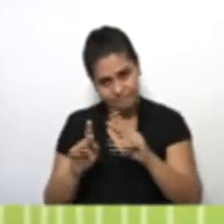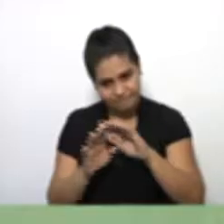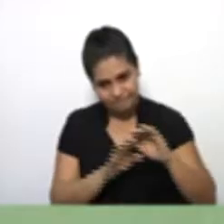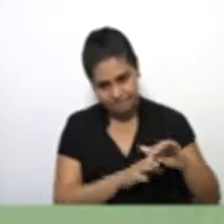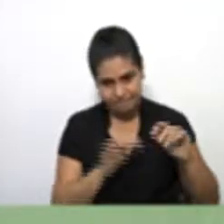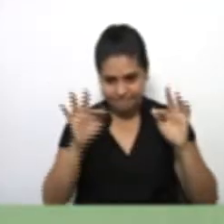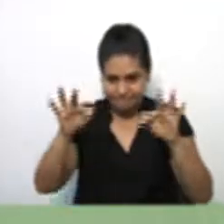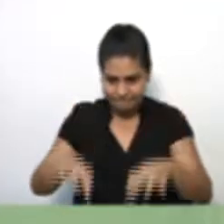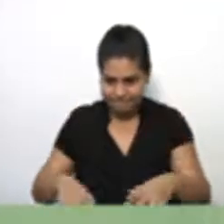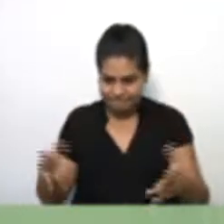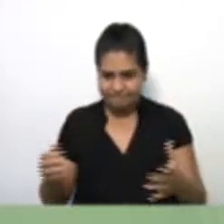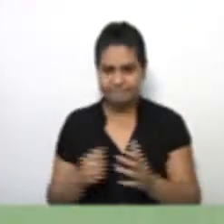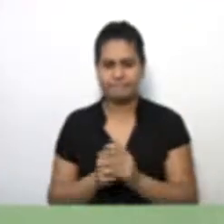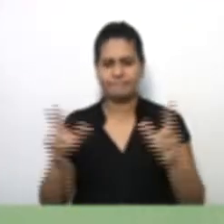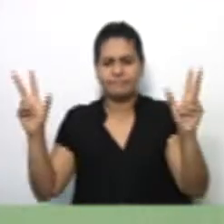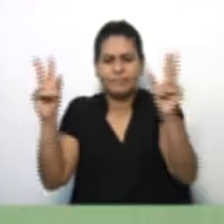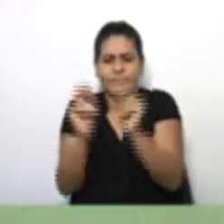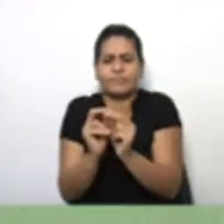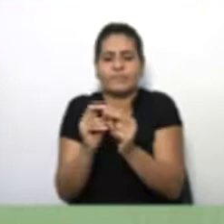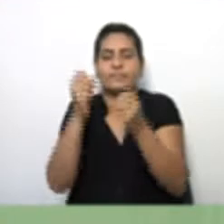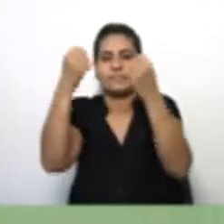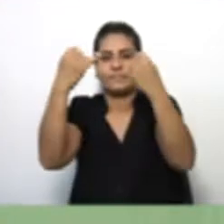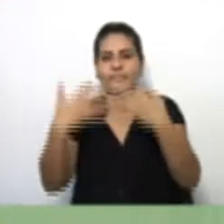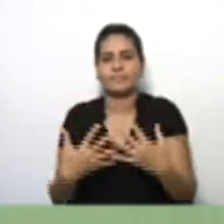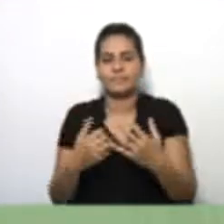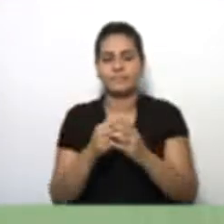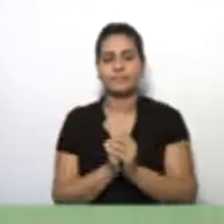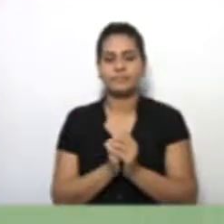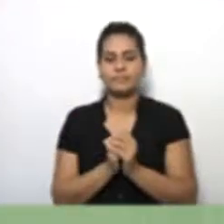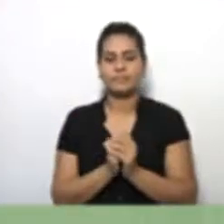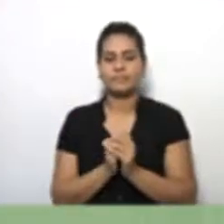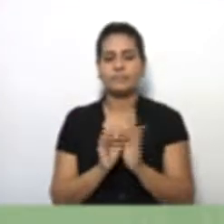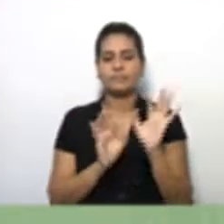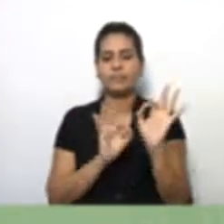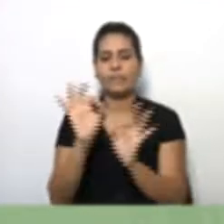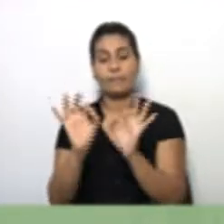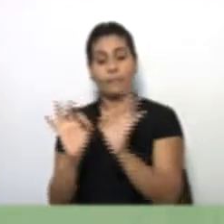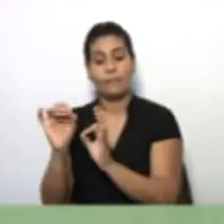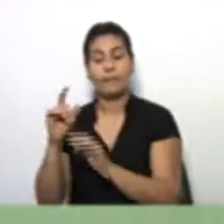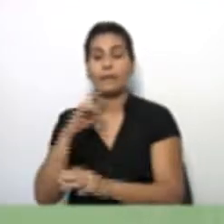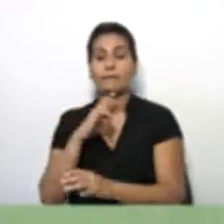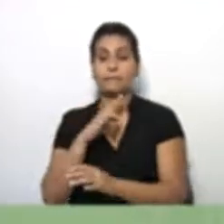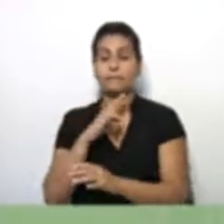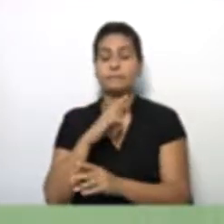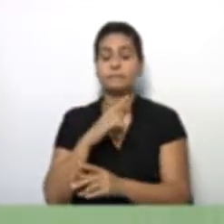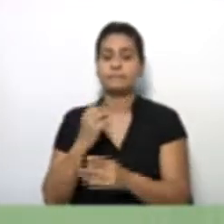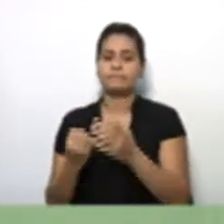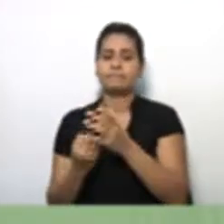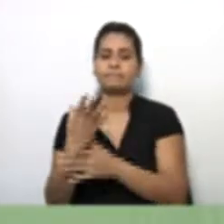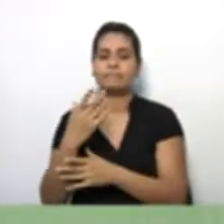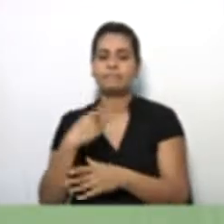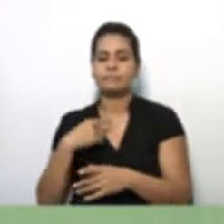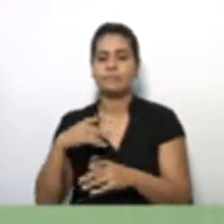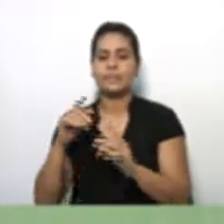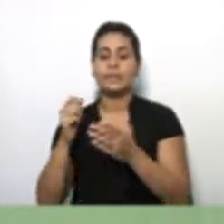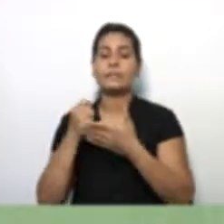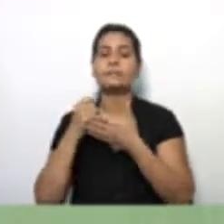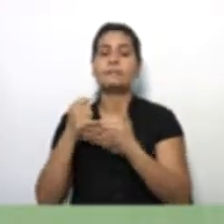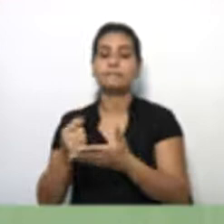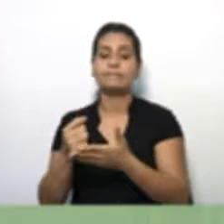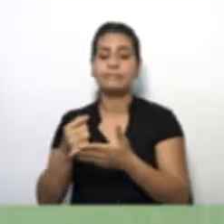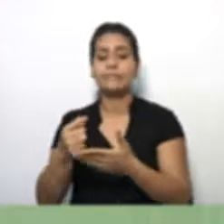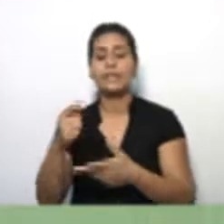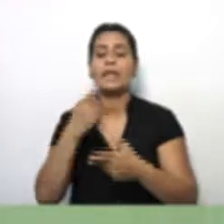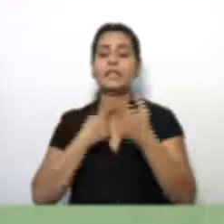Vamos finalizar, meu filho? Resumindo aqui, então, vamos aqui, ó. As organizações, elas existem o quê? Para servir